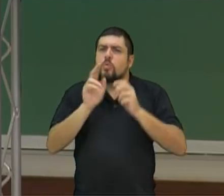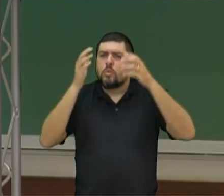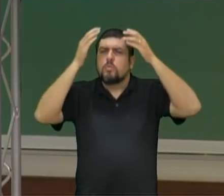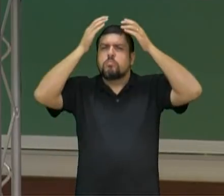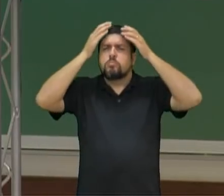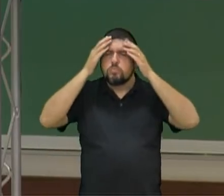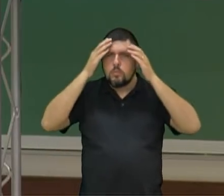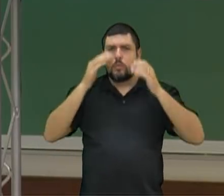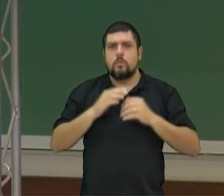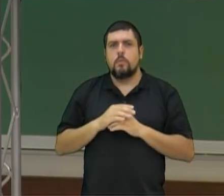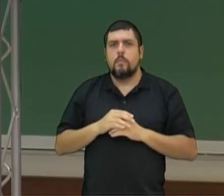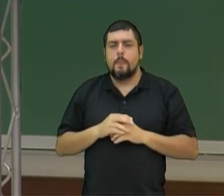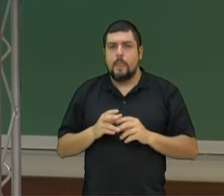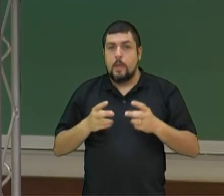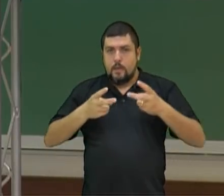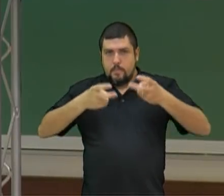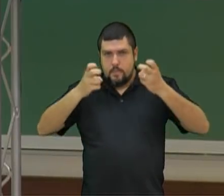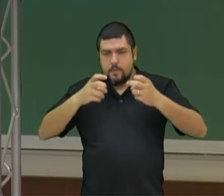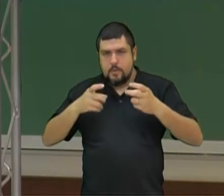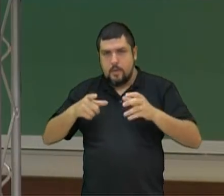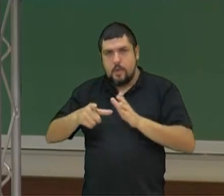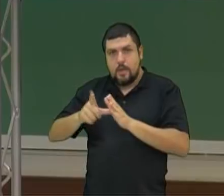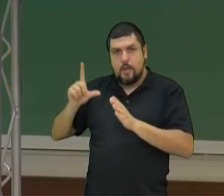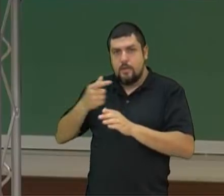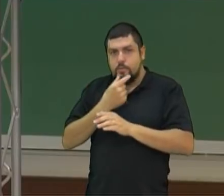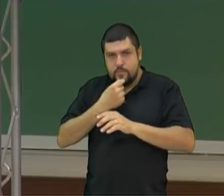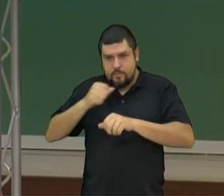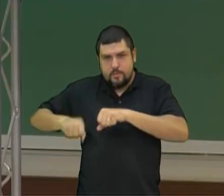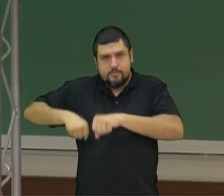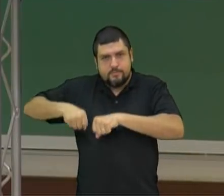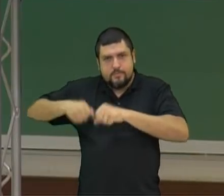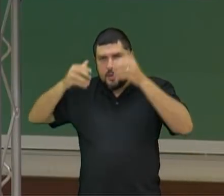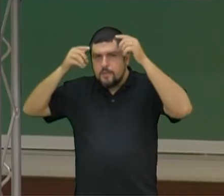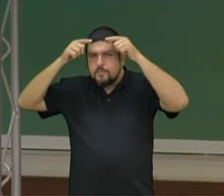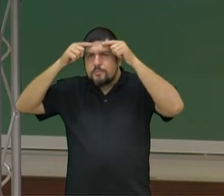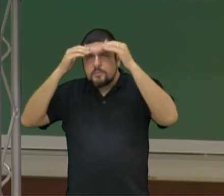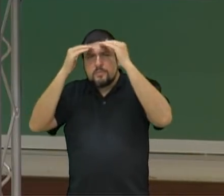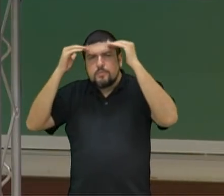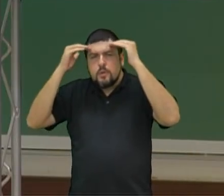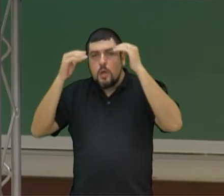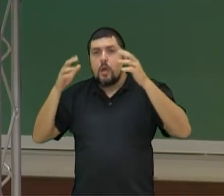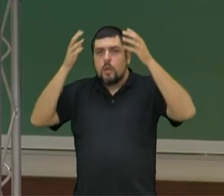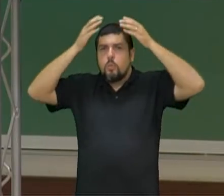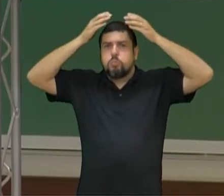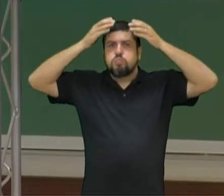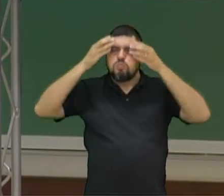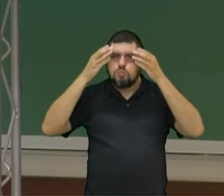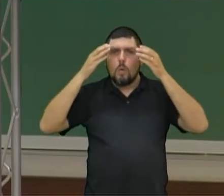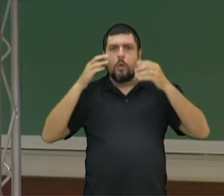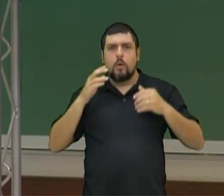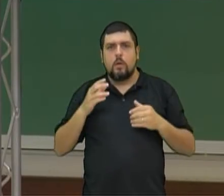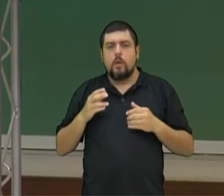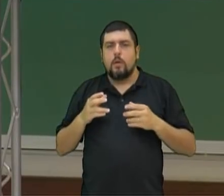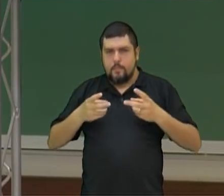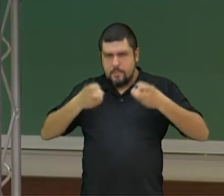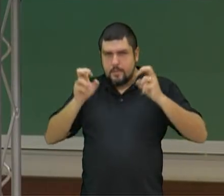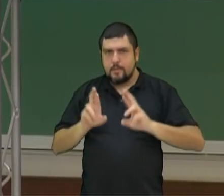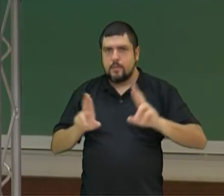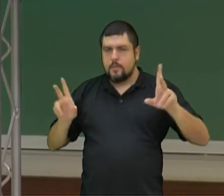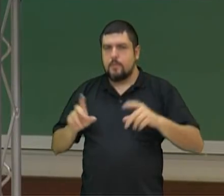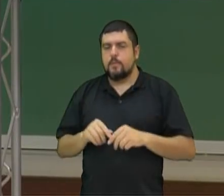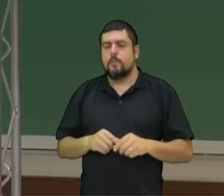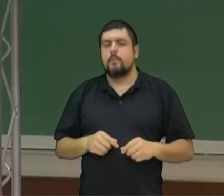do motociclista é diferente daquele capacete do menino? Então olha lá, observe essas campanhas. O